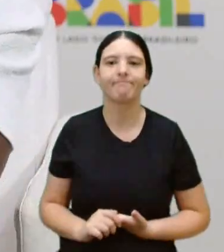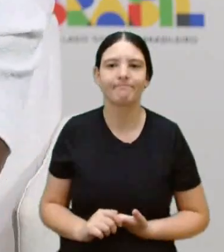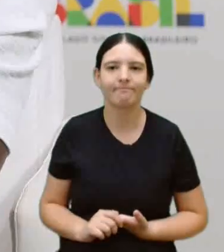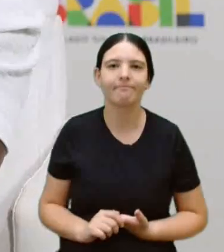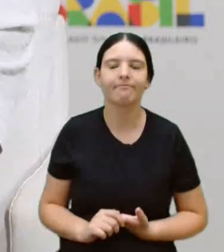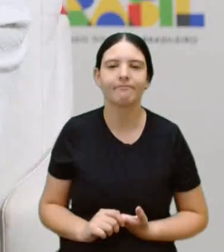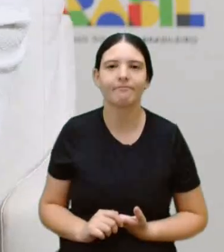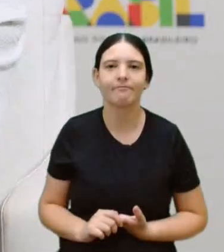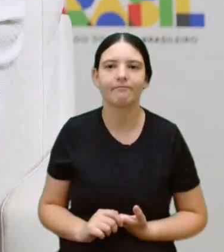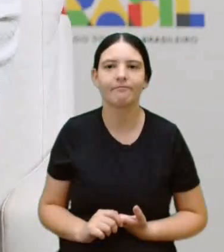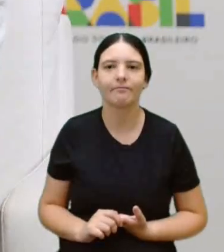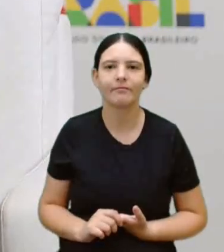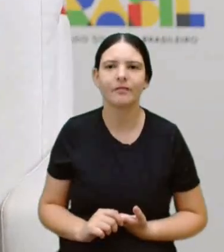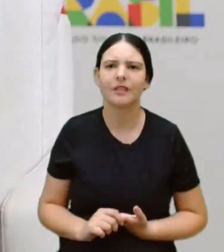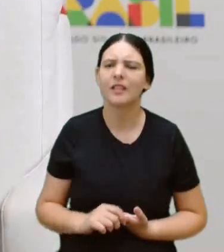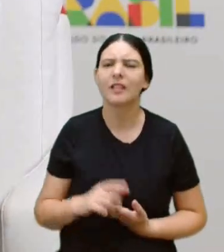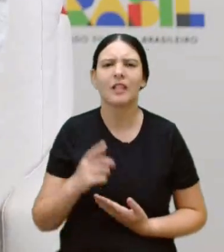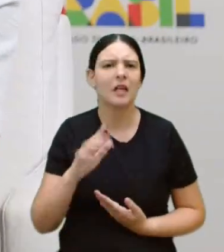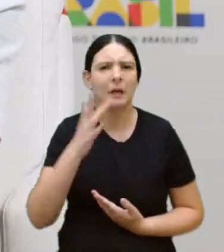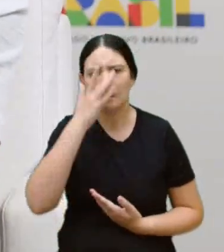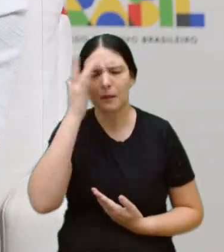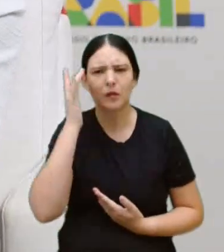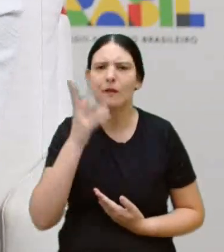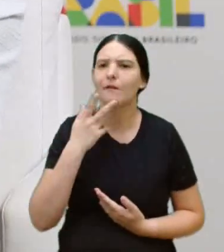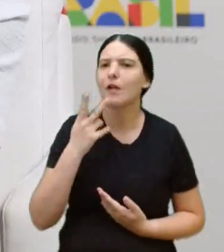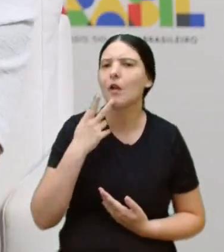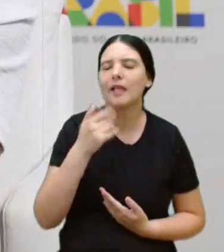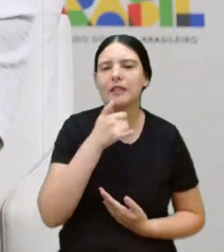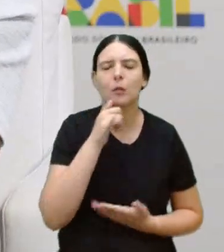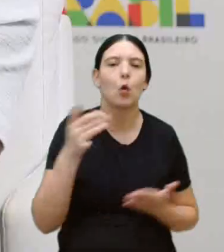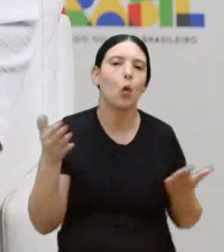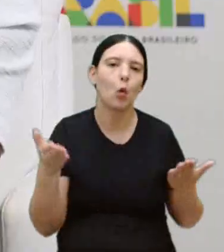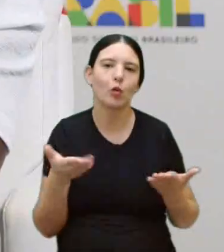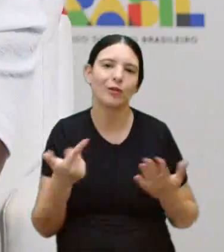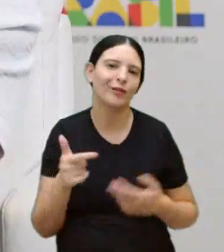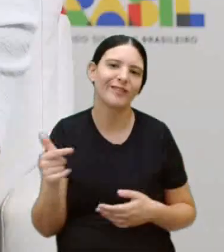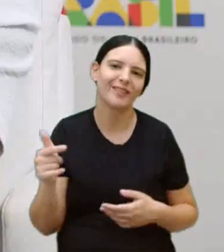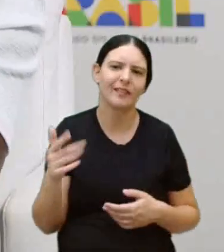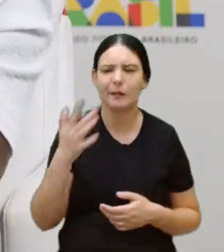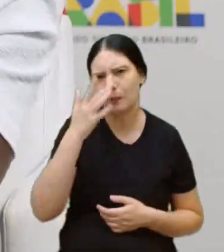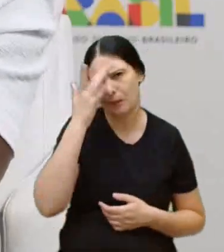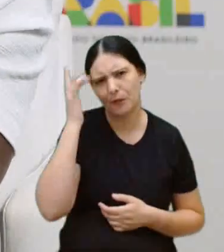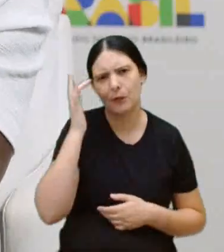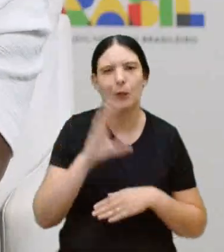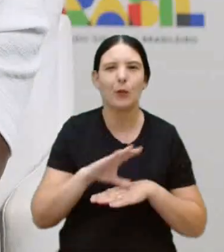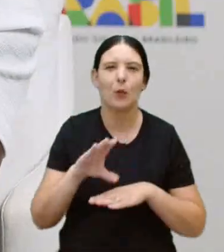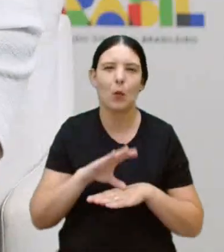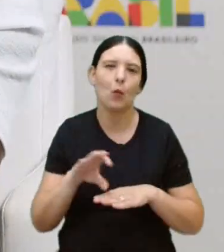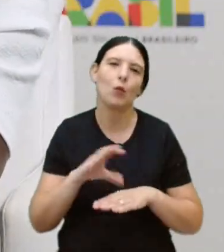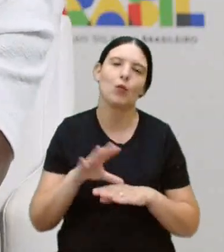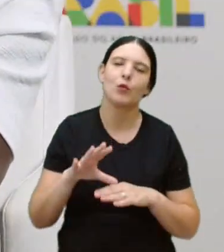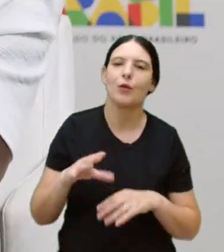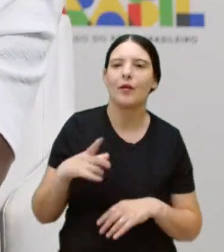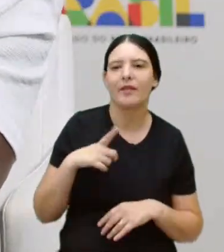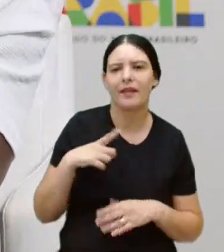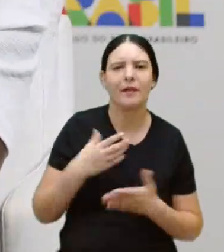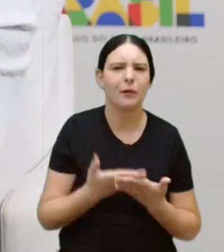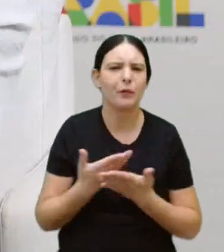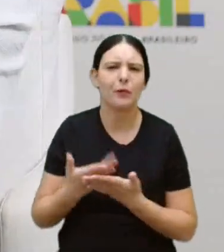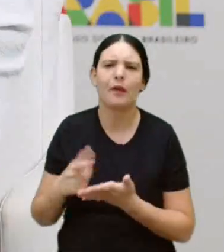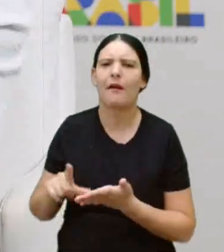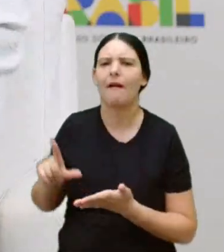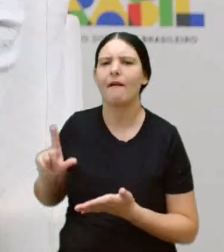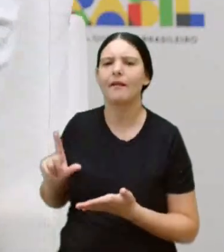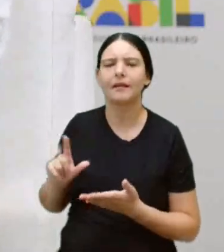Foi bem isso aqui. Ninguém falou. Então, hoje não tem mais isso, né? Hoje todo mundo faz o curso de paternidade, o pessoal estuda antes, faz